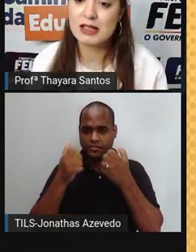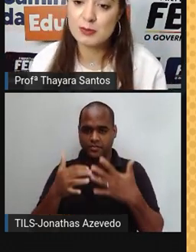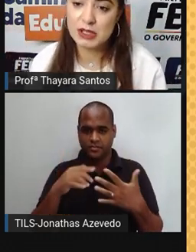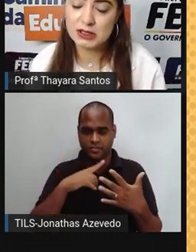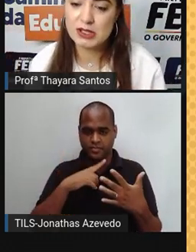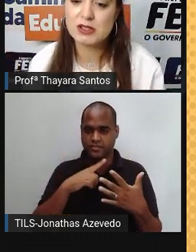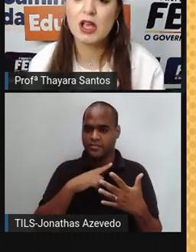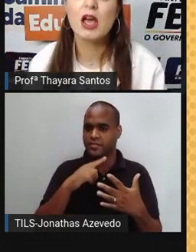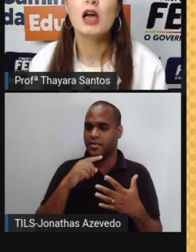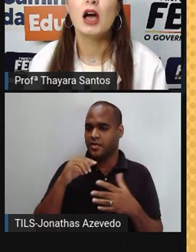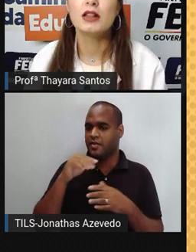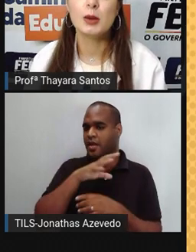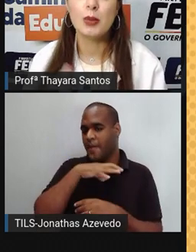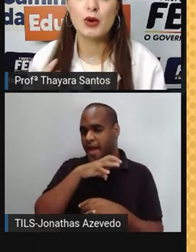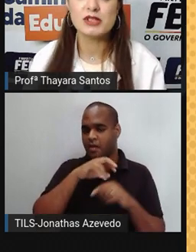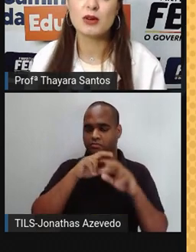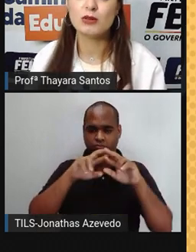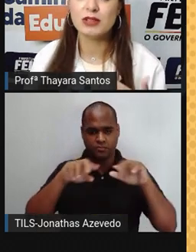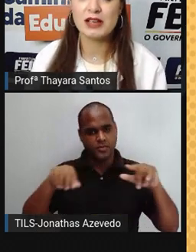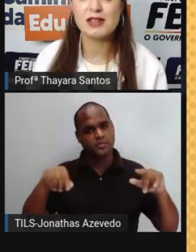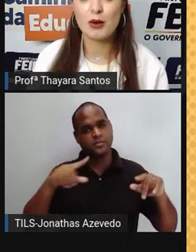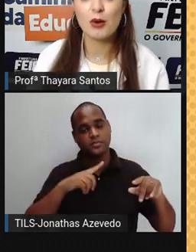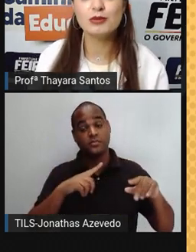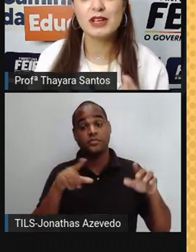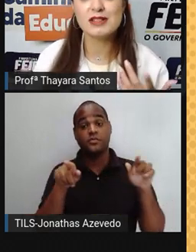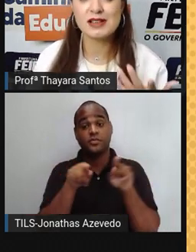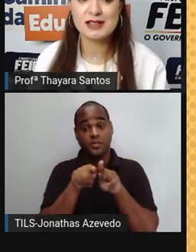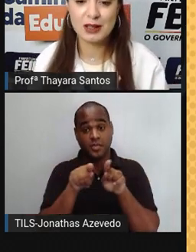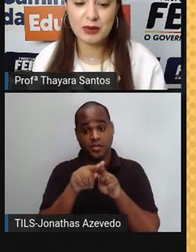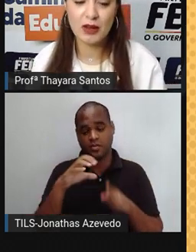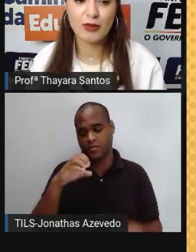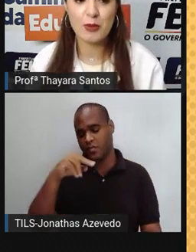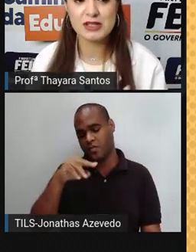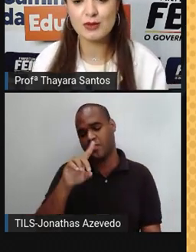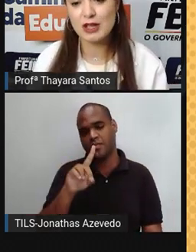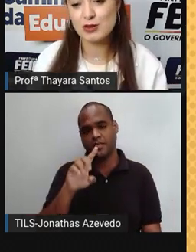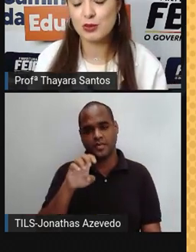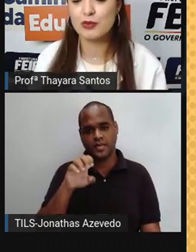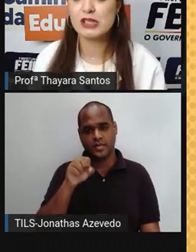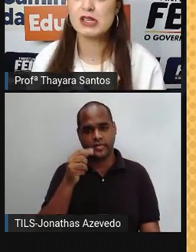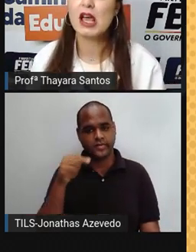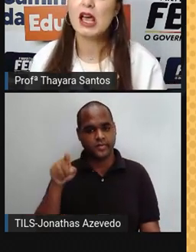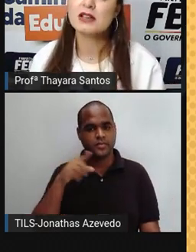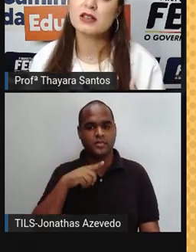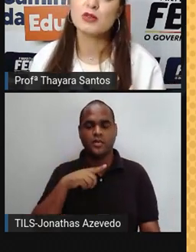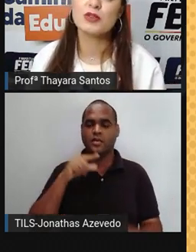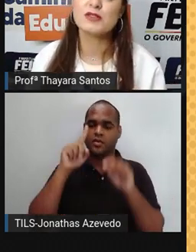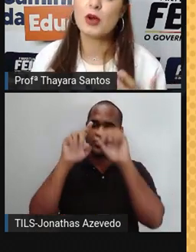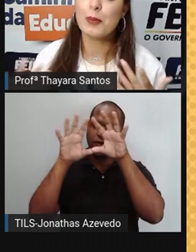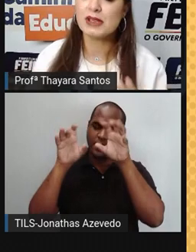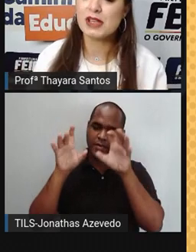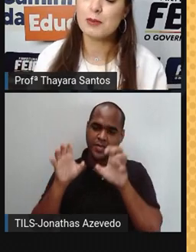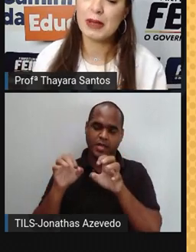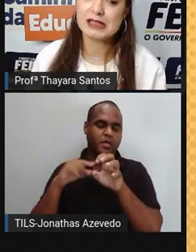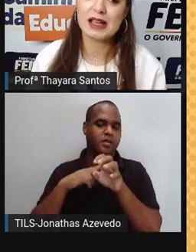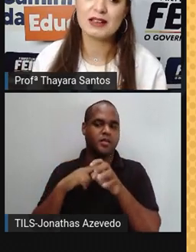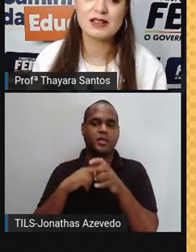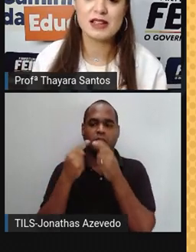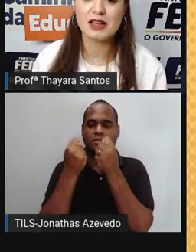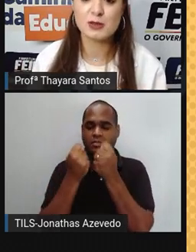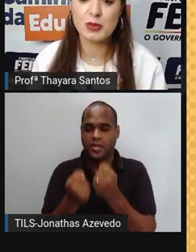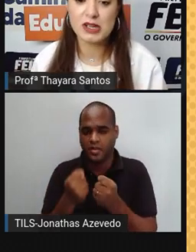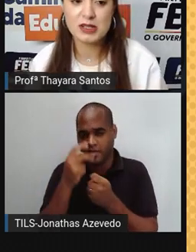animais e das plantas aí depois acontece a condensação que a formação das nuvens essas nuvens ficam